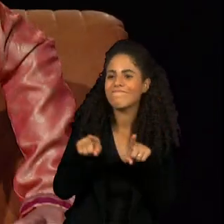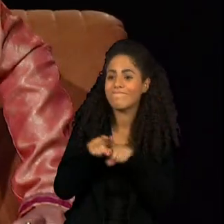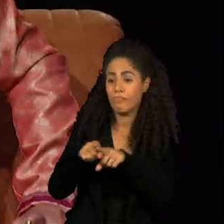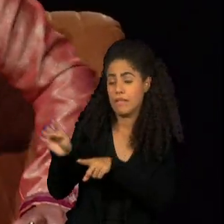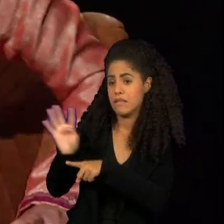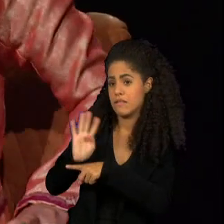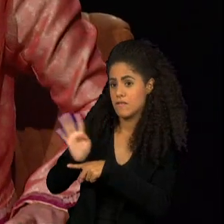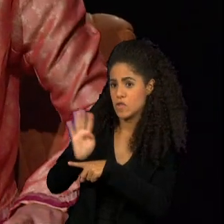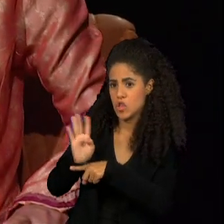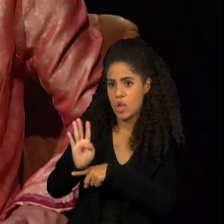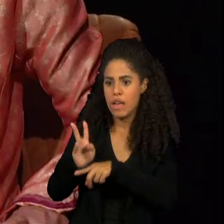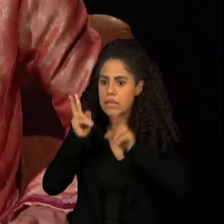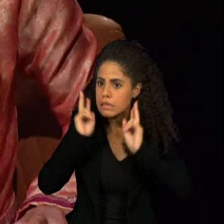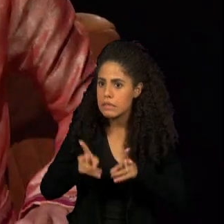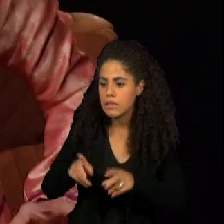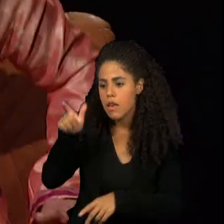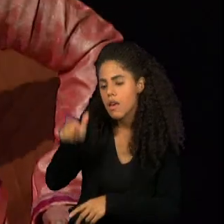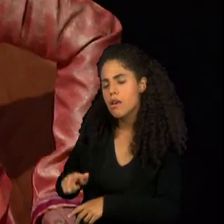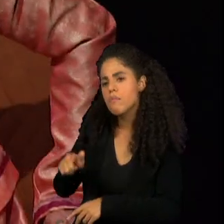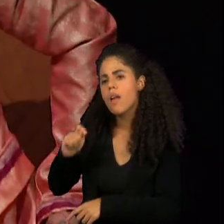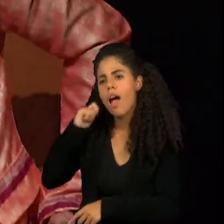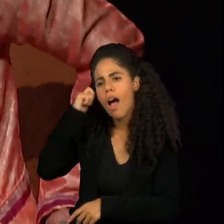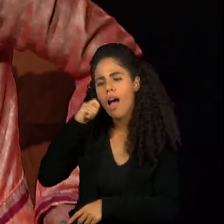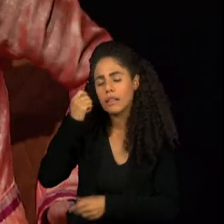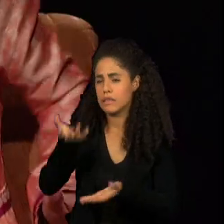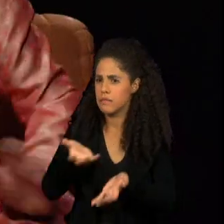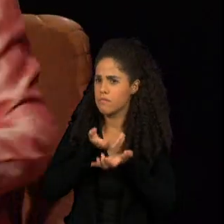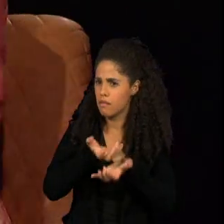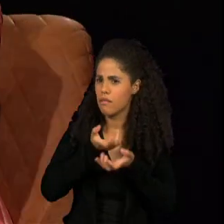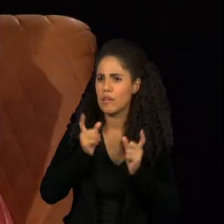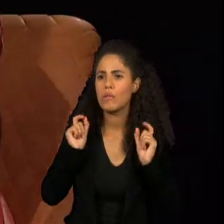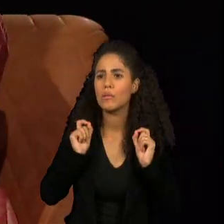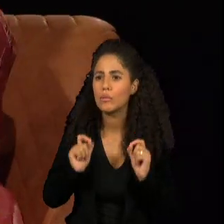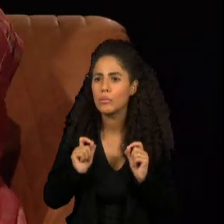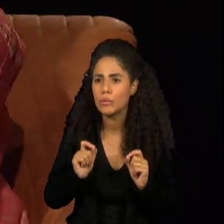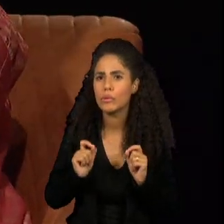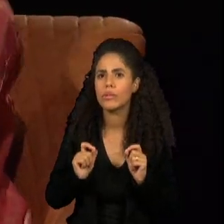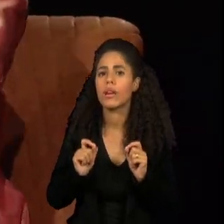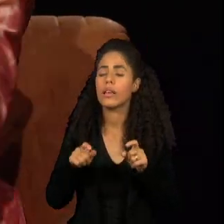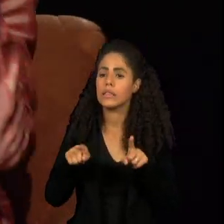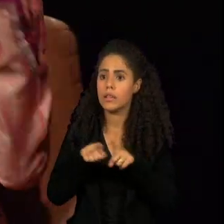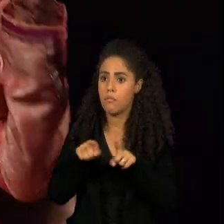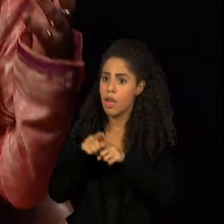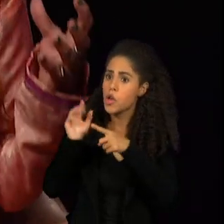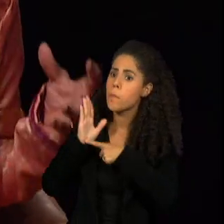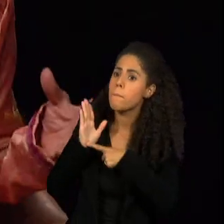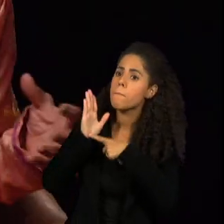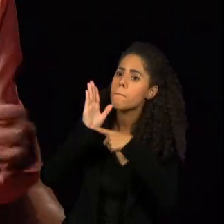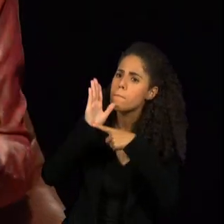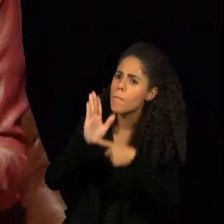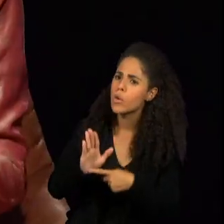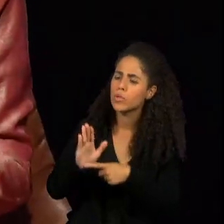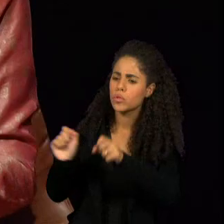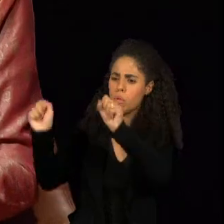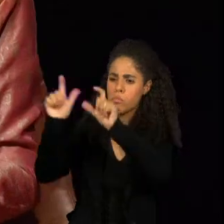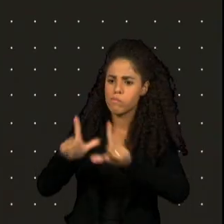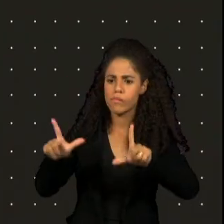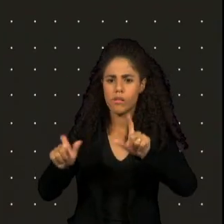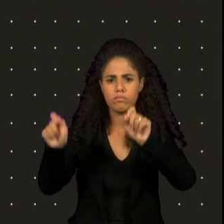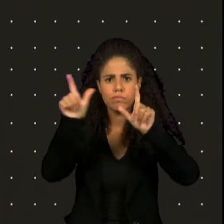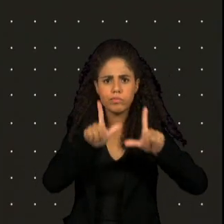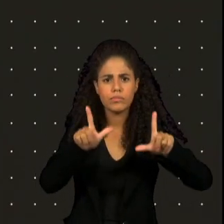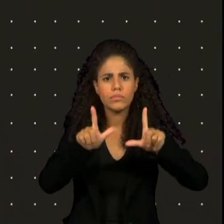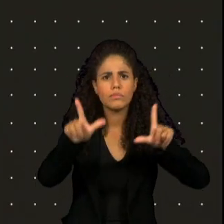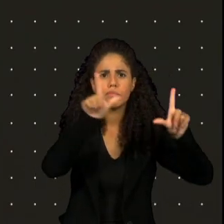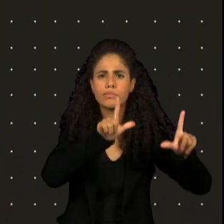que qualquer atriz gostaria imensamente de ter, e que, inclusive, essa imagem dessa hemoptise, né, como